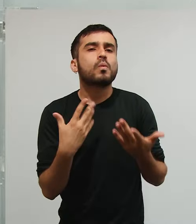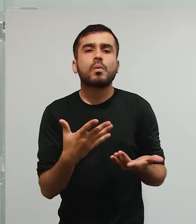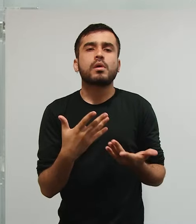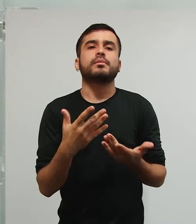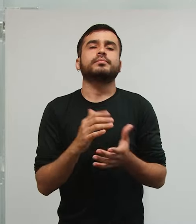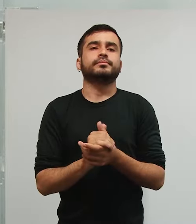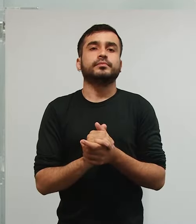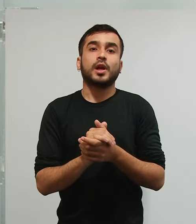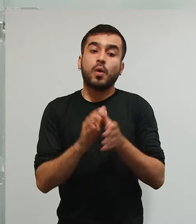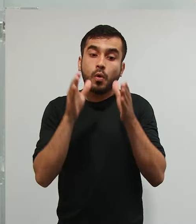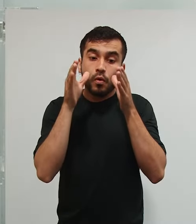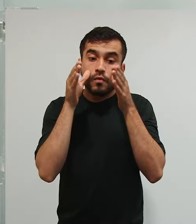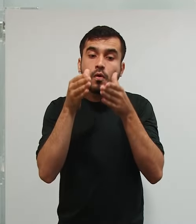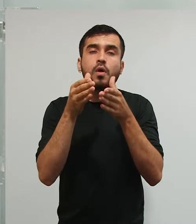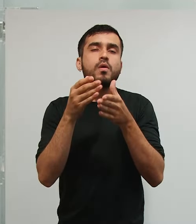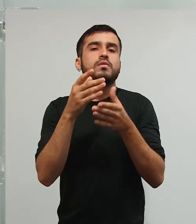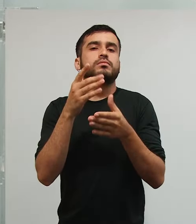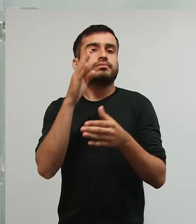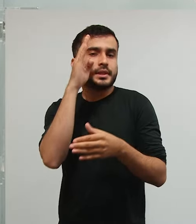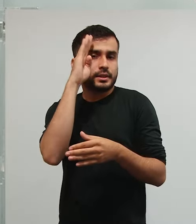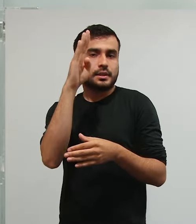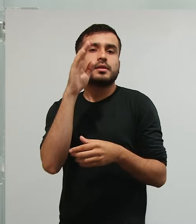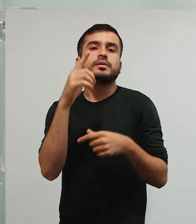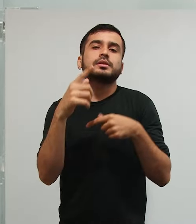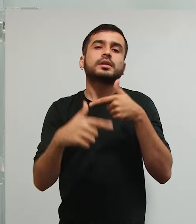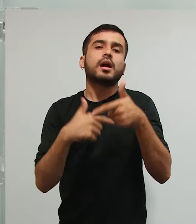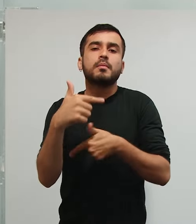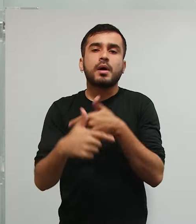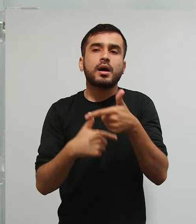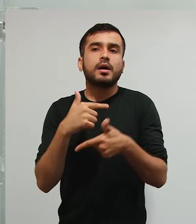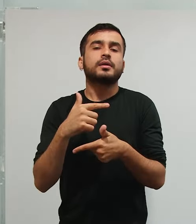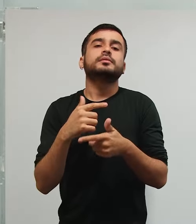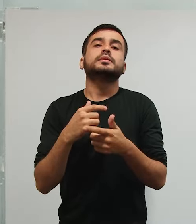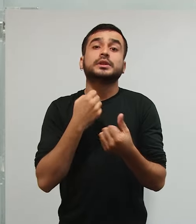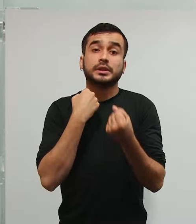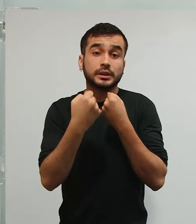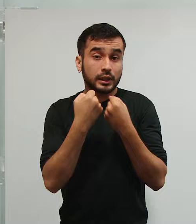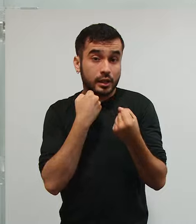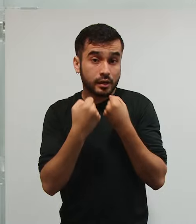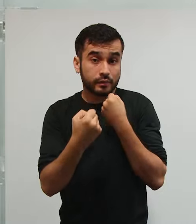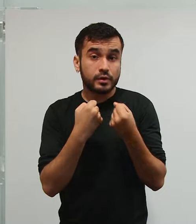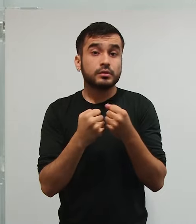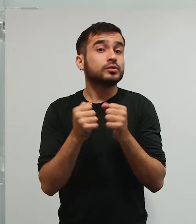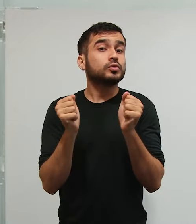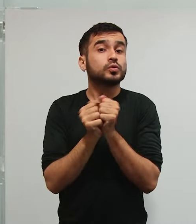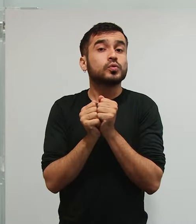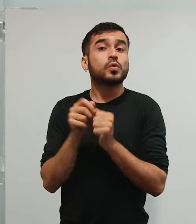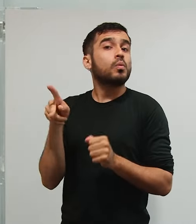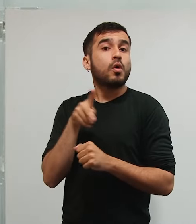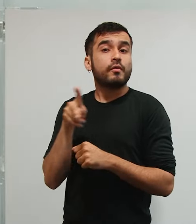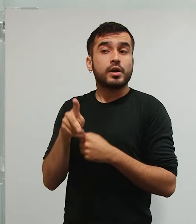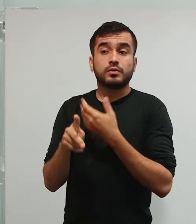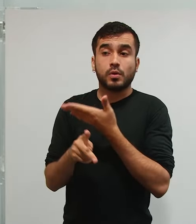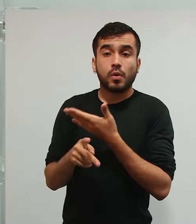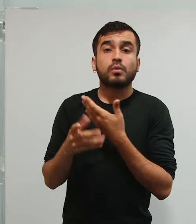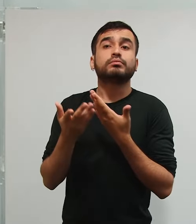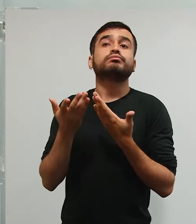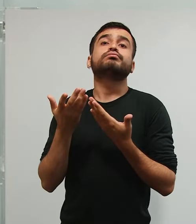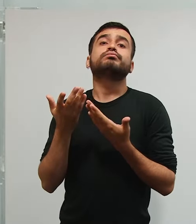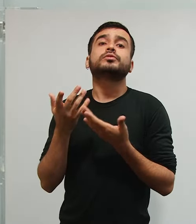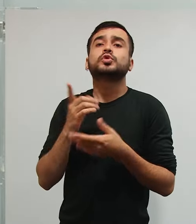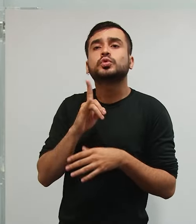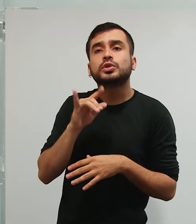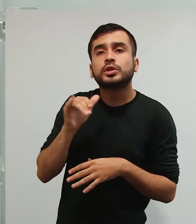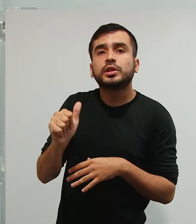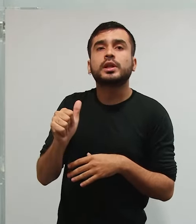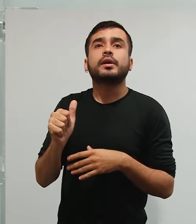página o diálogo foi o cerne do nosso trabalho, pois realizamos a entrevista